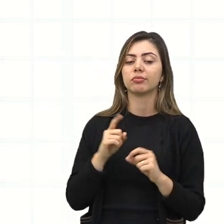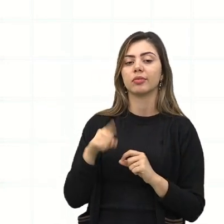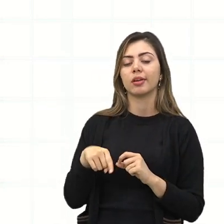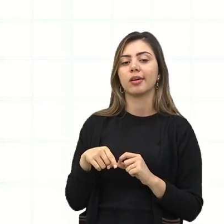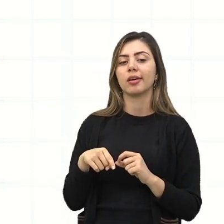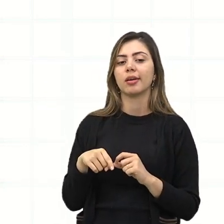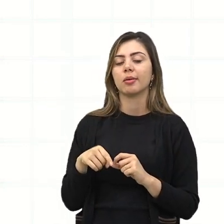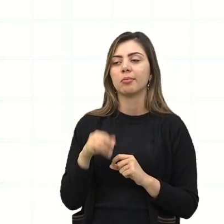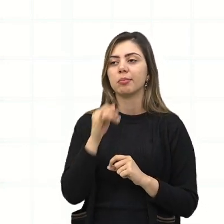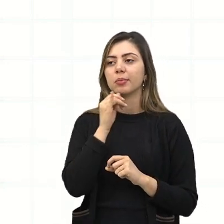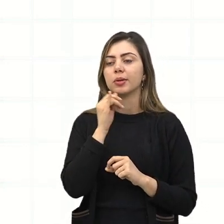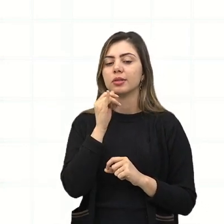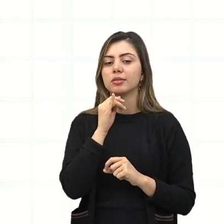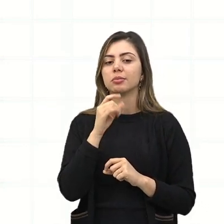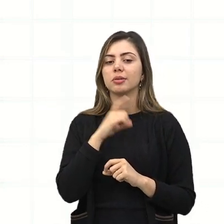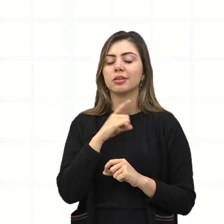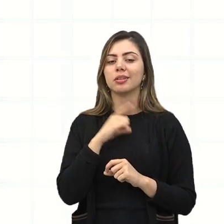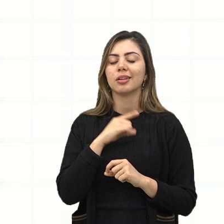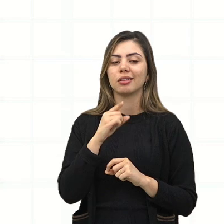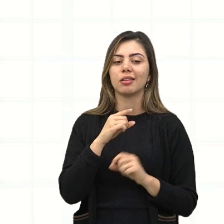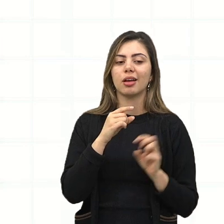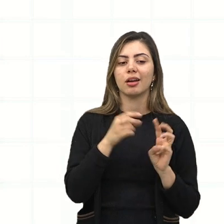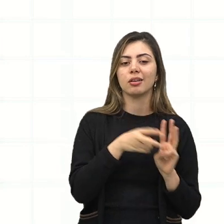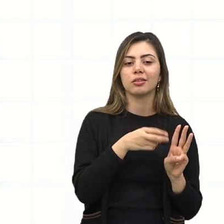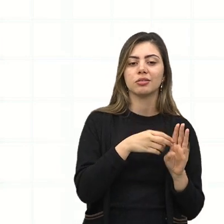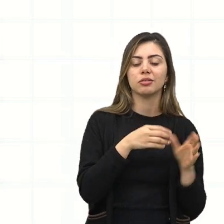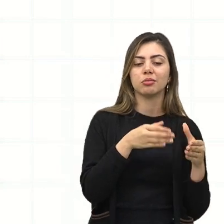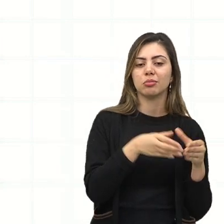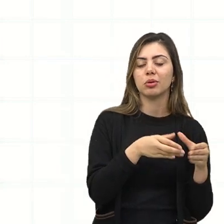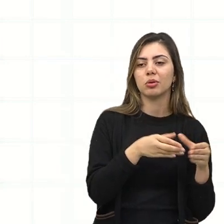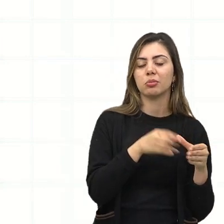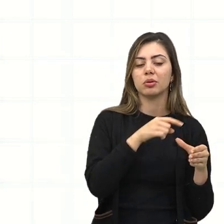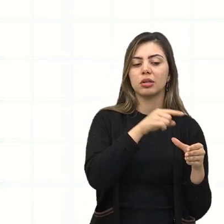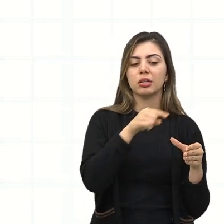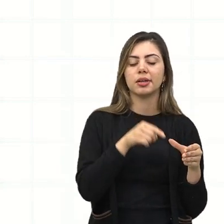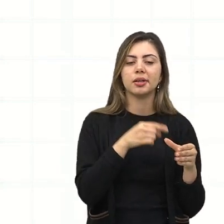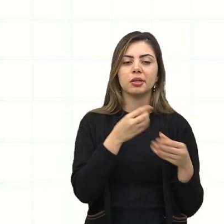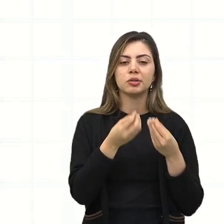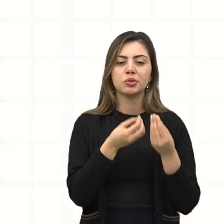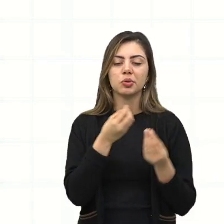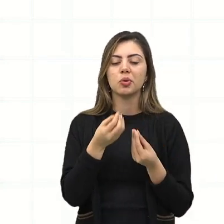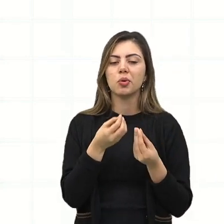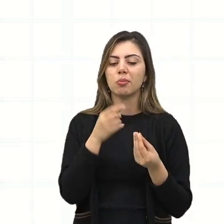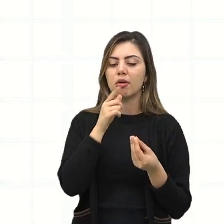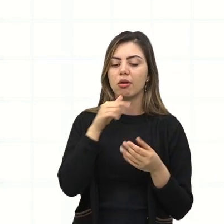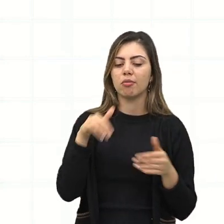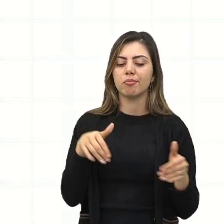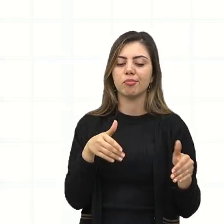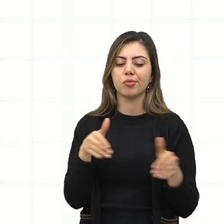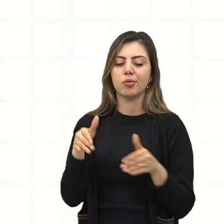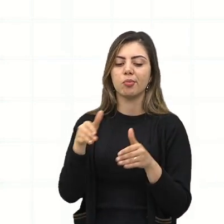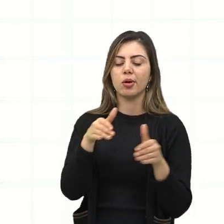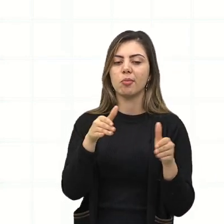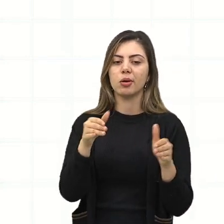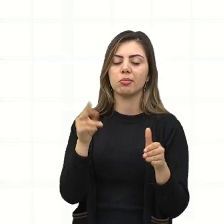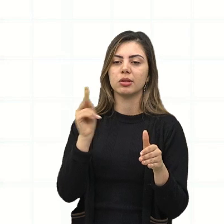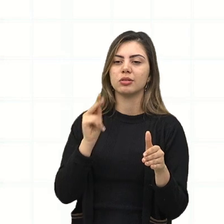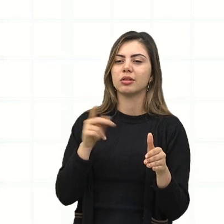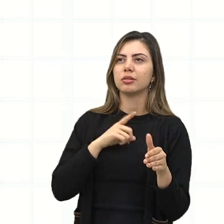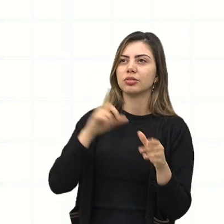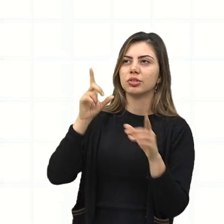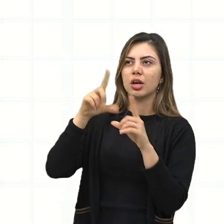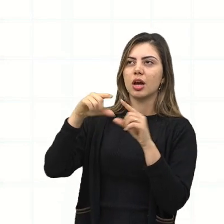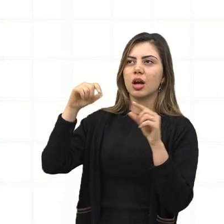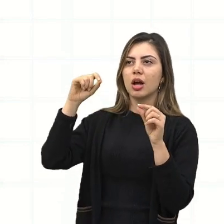o ritual do Muiraquitã, em que, segundo a lenda, as indígenas mergulhavam naquele rio, que era espelhado da lua,